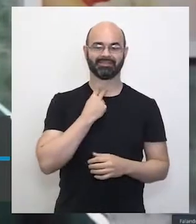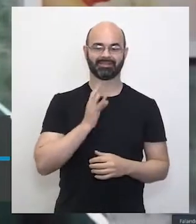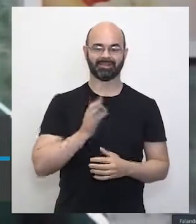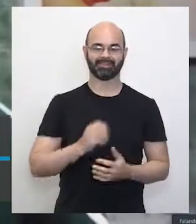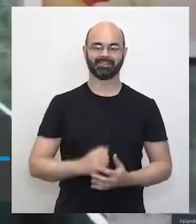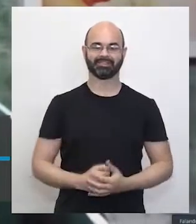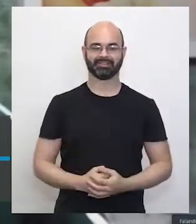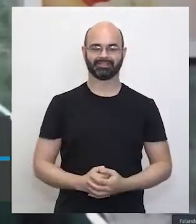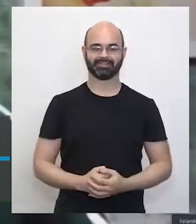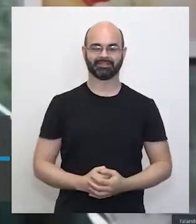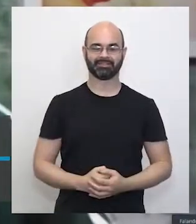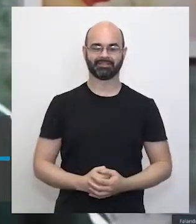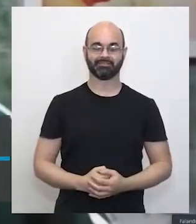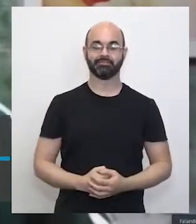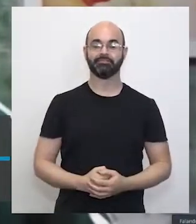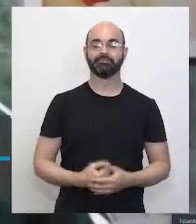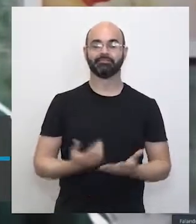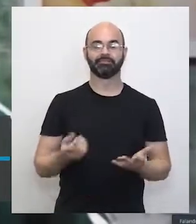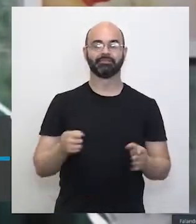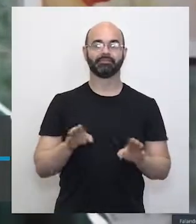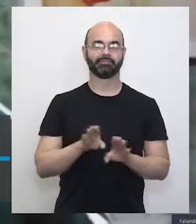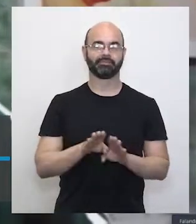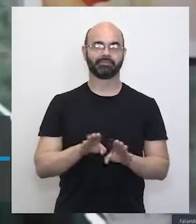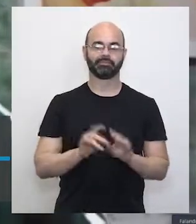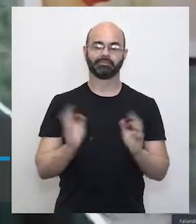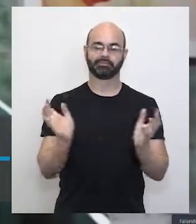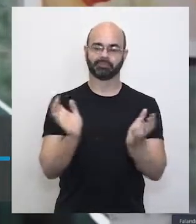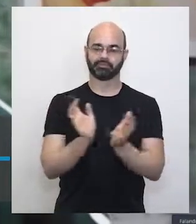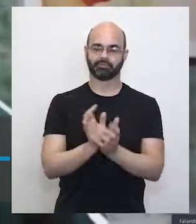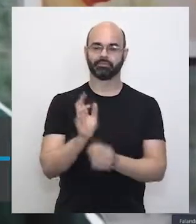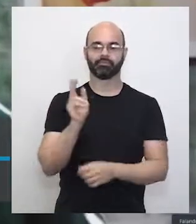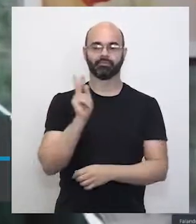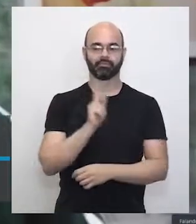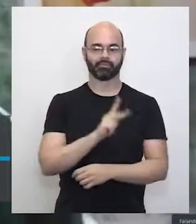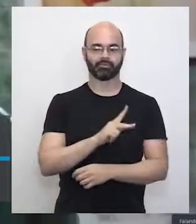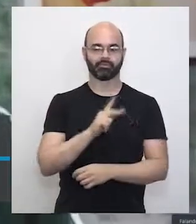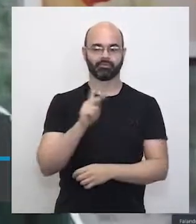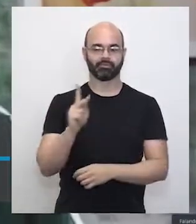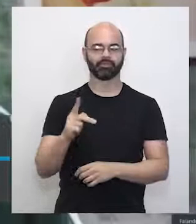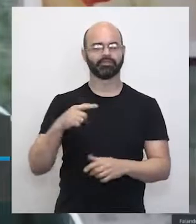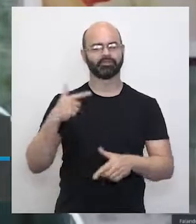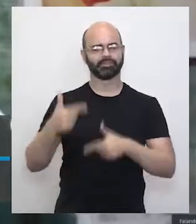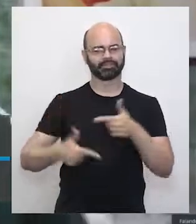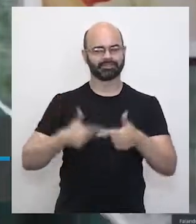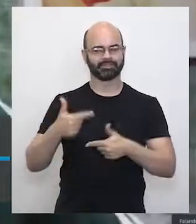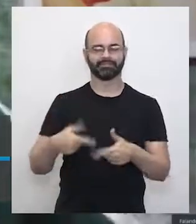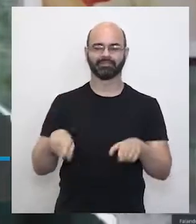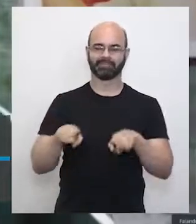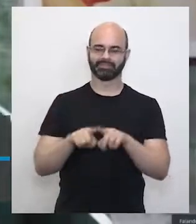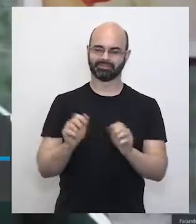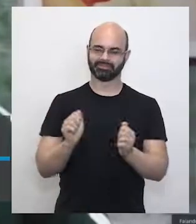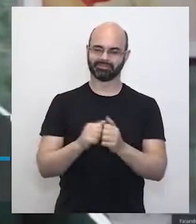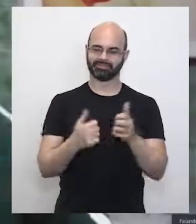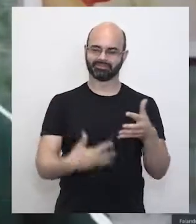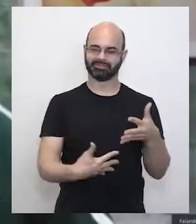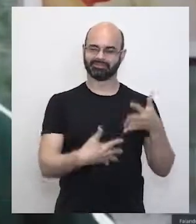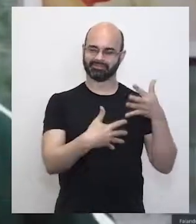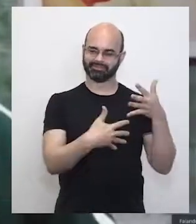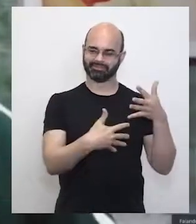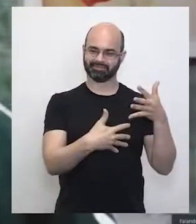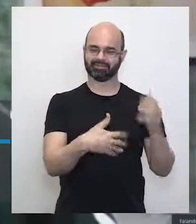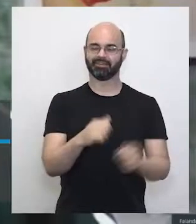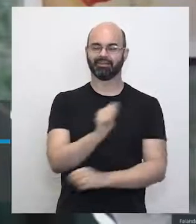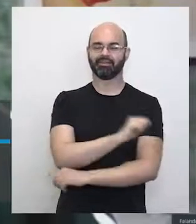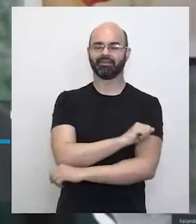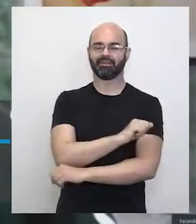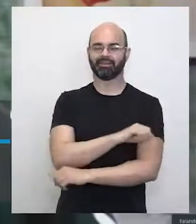também aos professores, guerreiros e parceiros que já estão comigo aqui no chatinho, estimulando essa